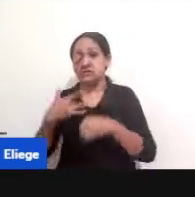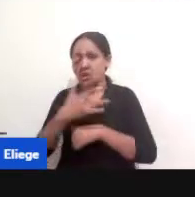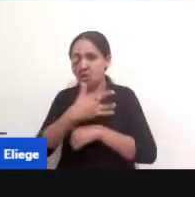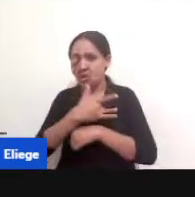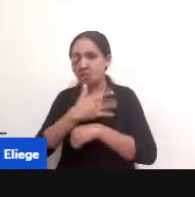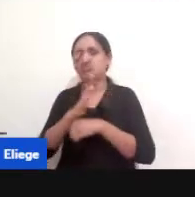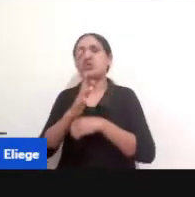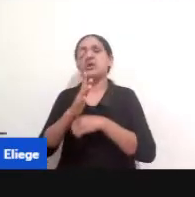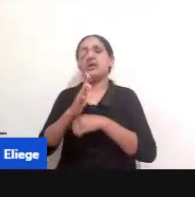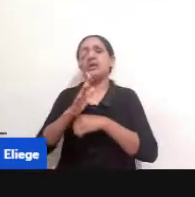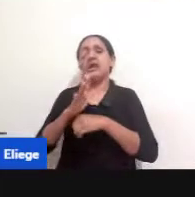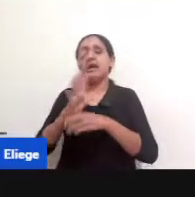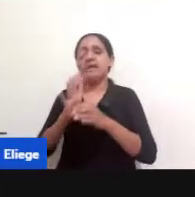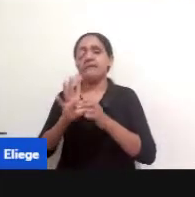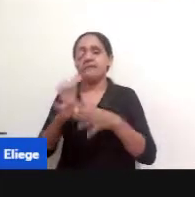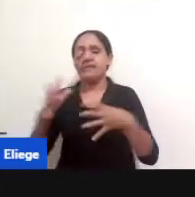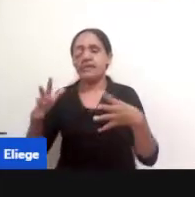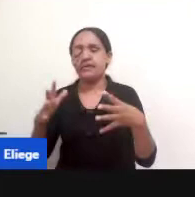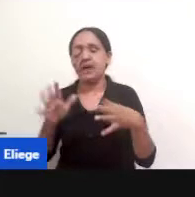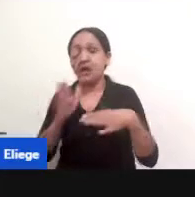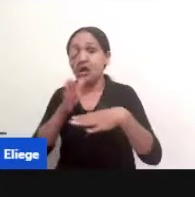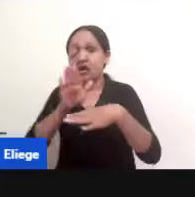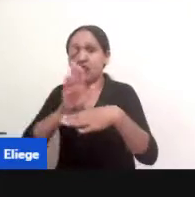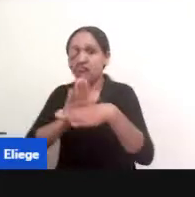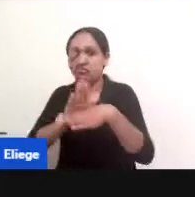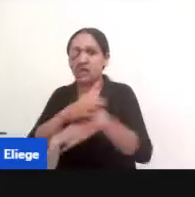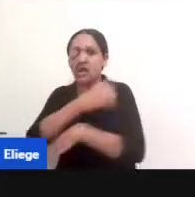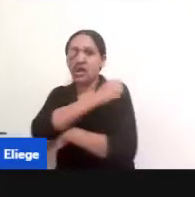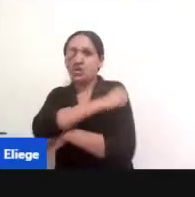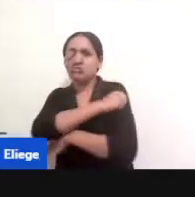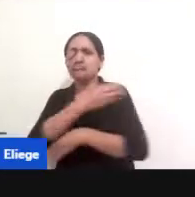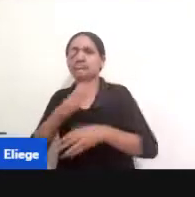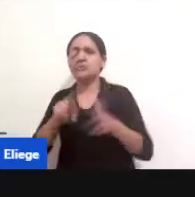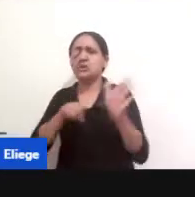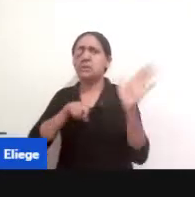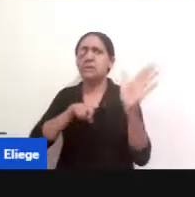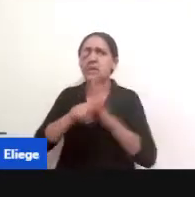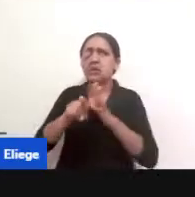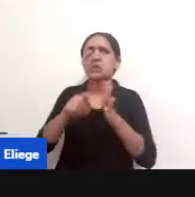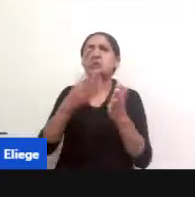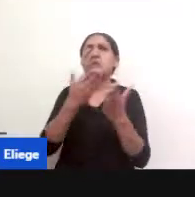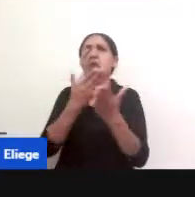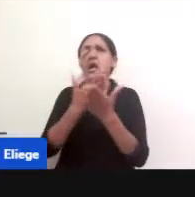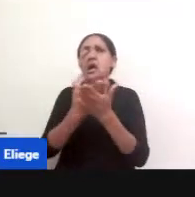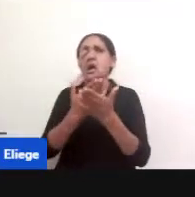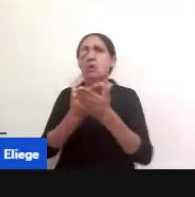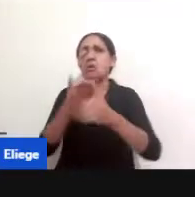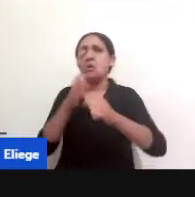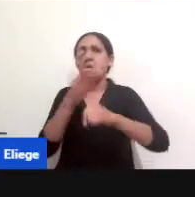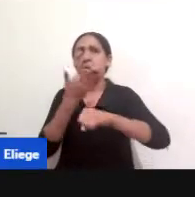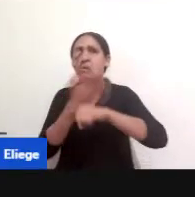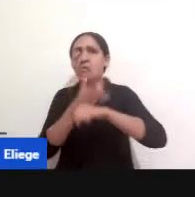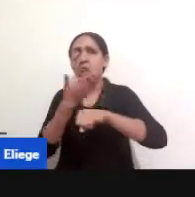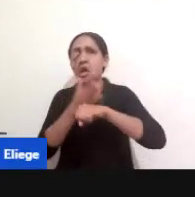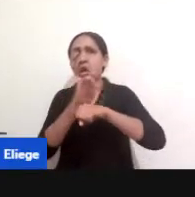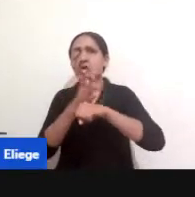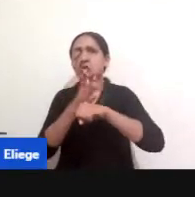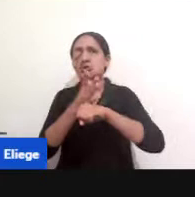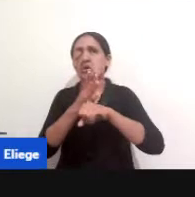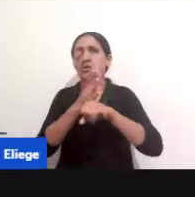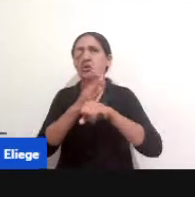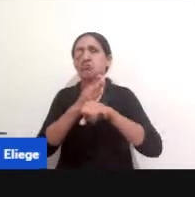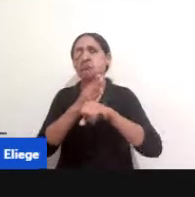alunos. E aí a pergunta: aula prática, aula teórica, de educação física? Nós temos que